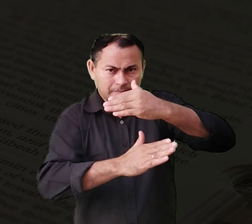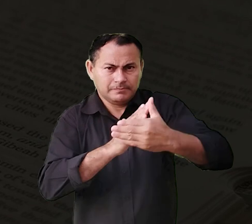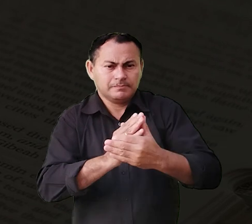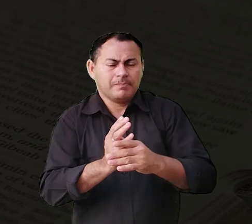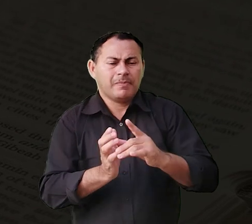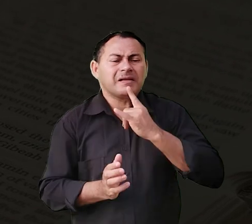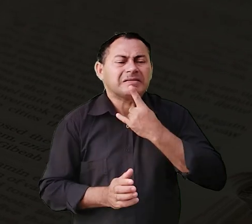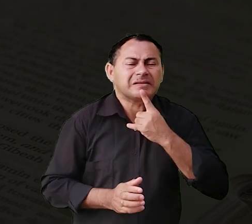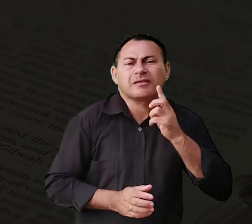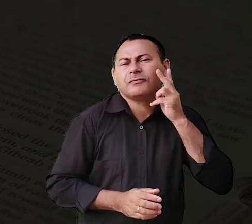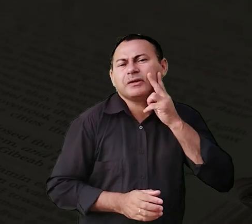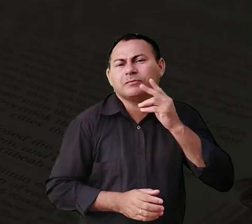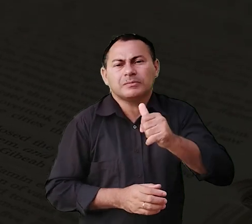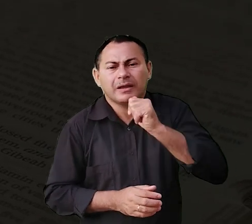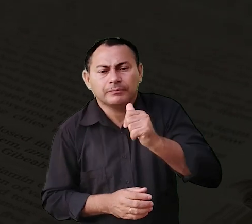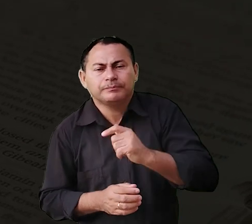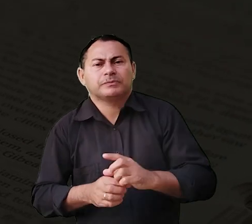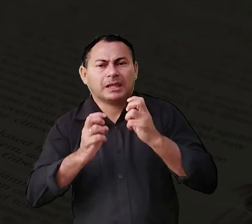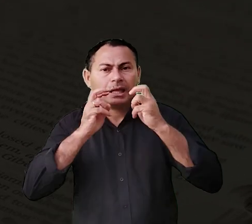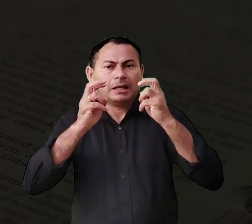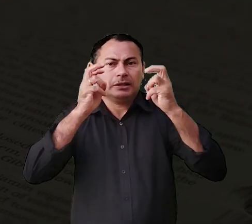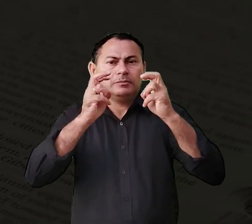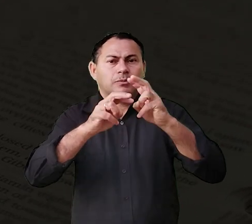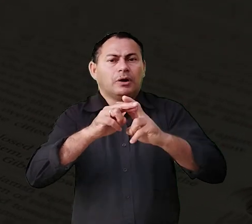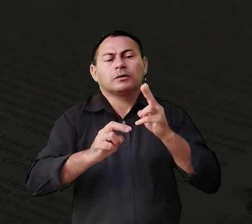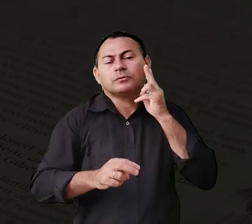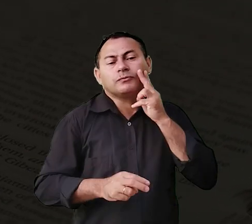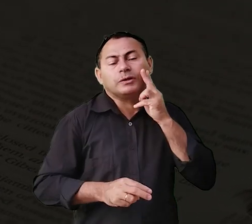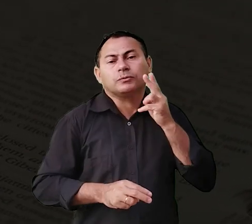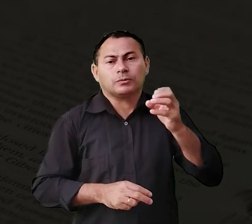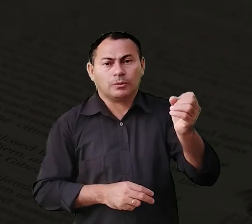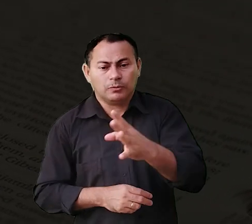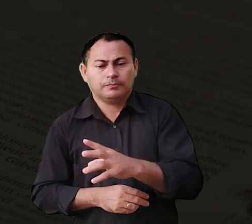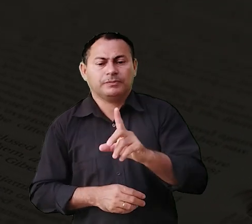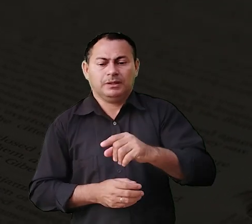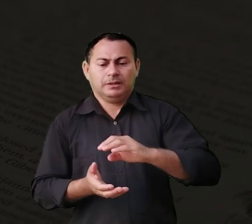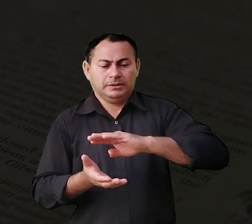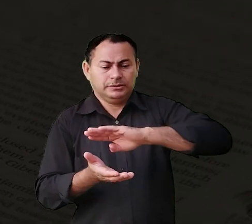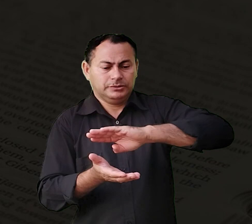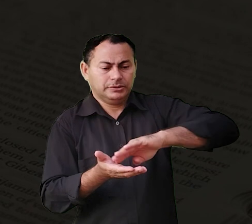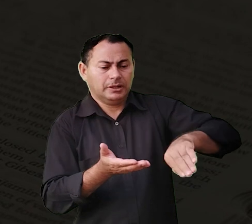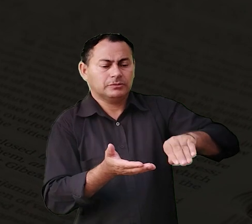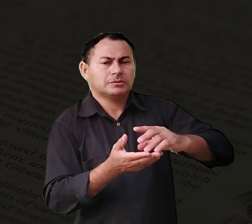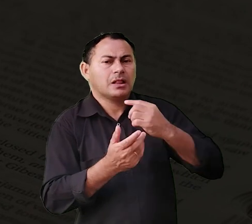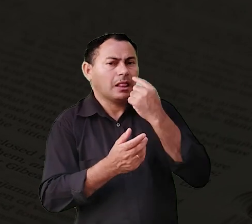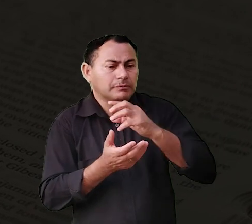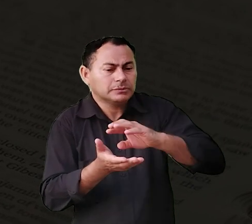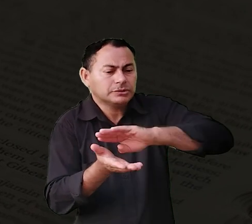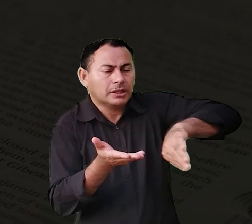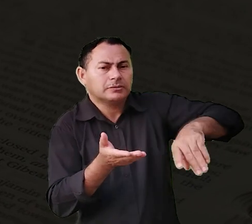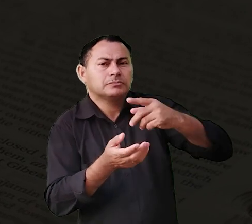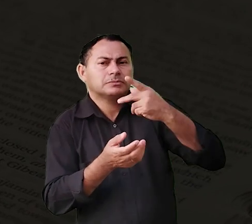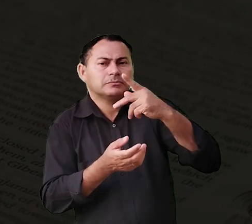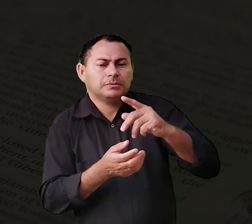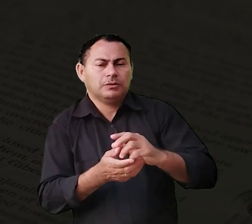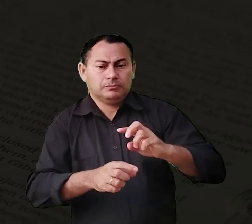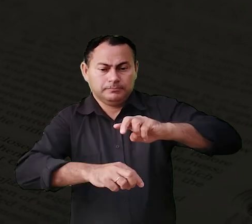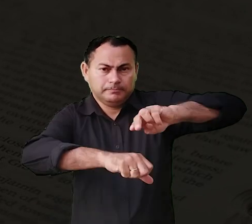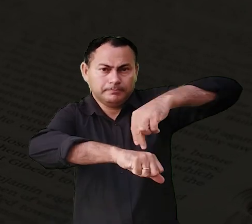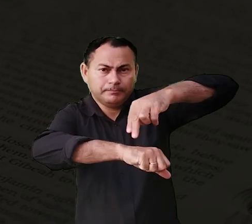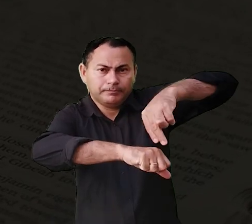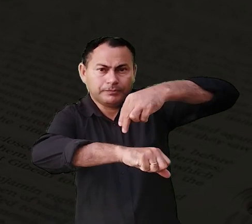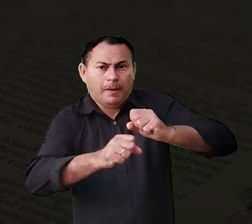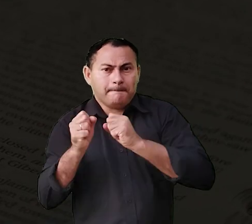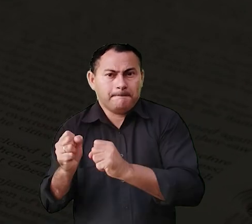todos vocês, bebedores de vinho. Gritem por causa do vinho novo, pois ele foi tirado dos seus lábios.